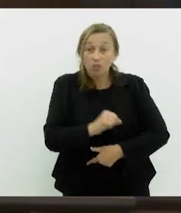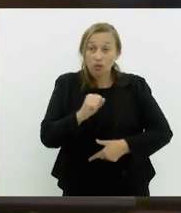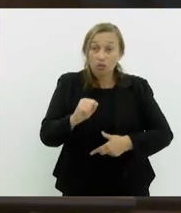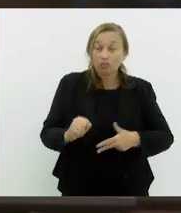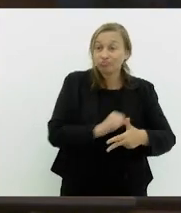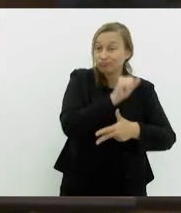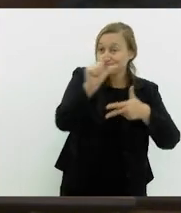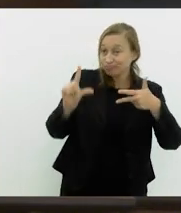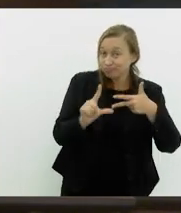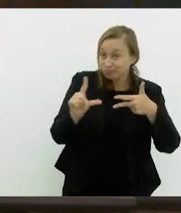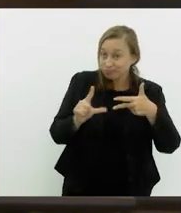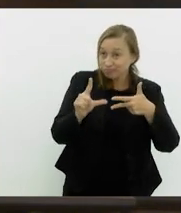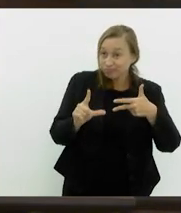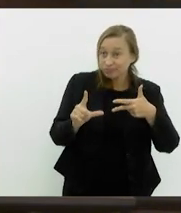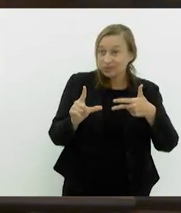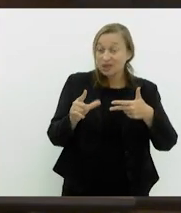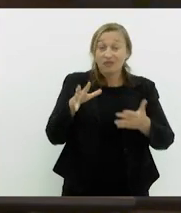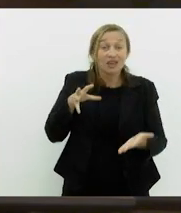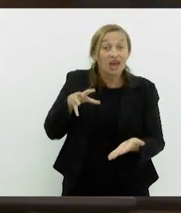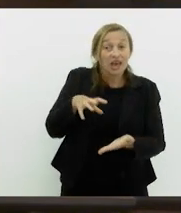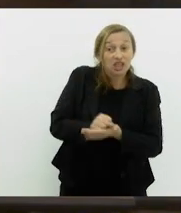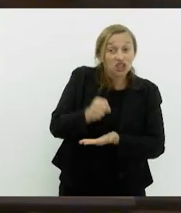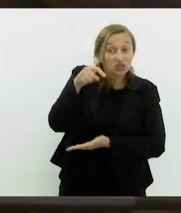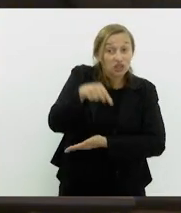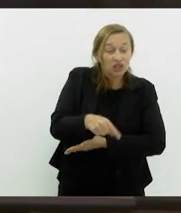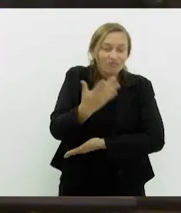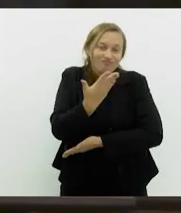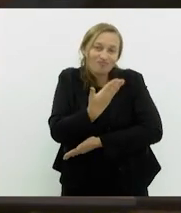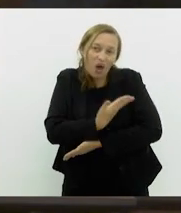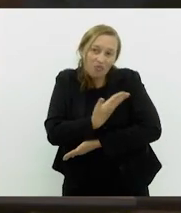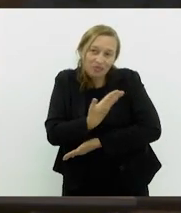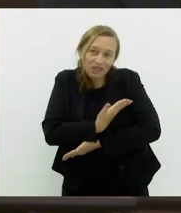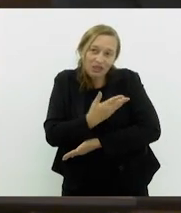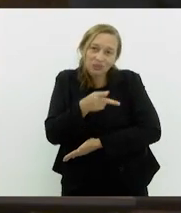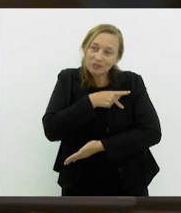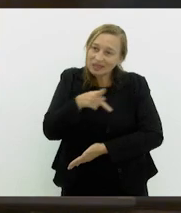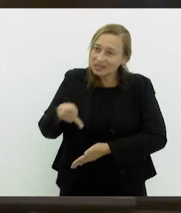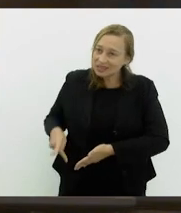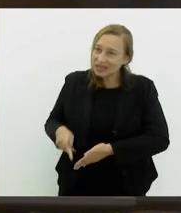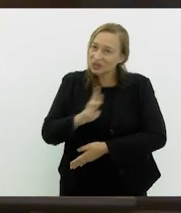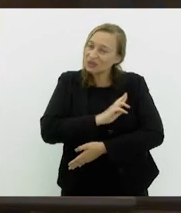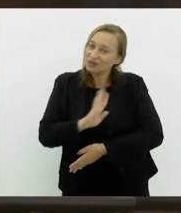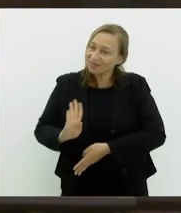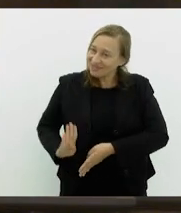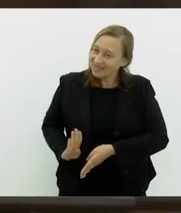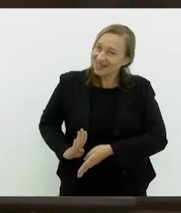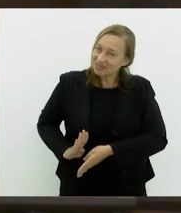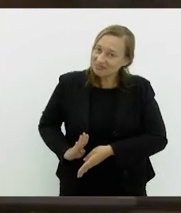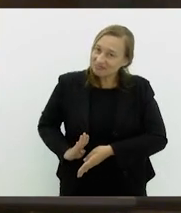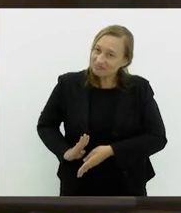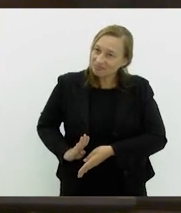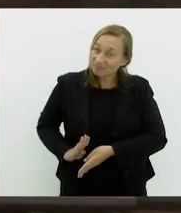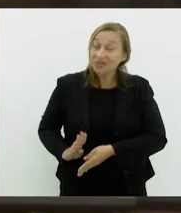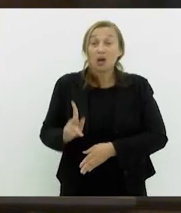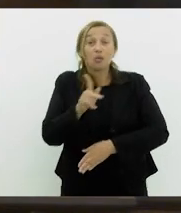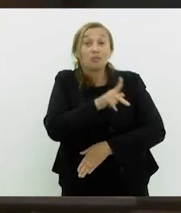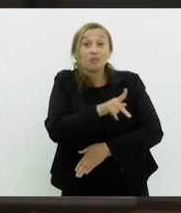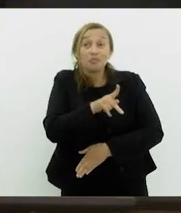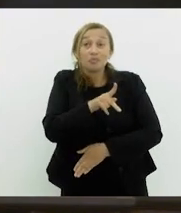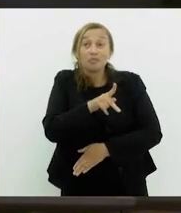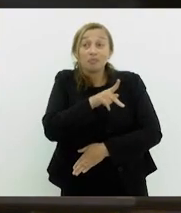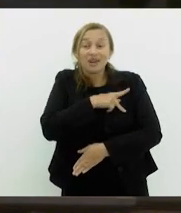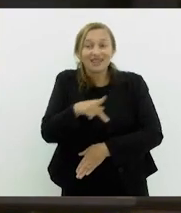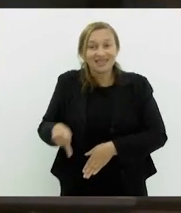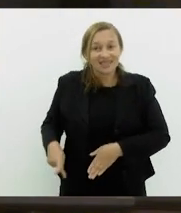legislativo. Aqui fazer um registro ao meu queridíssimo presidente Rodrigo Bacelar, que é o presidente da nossa